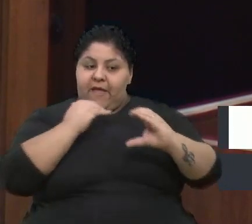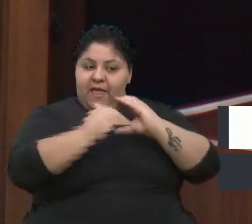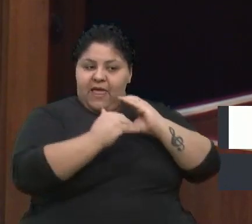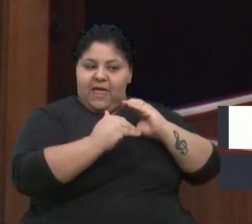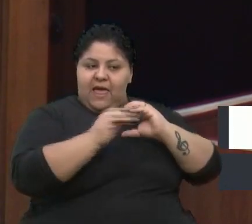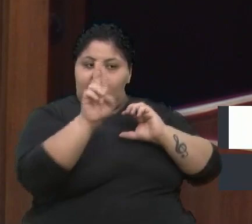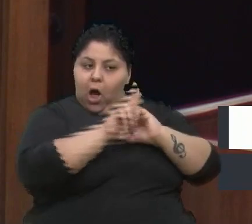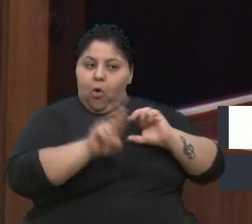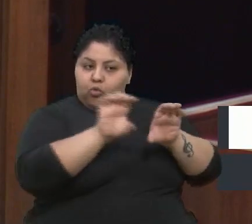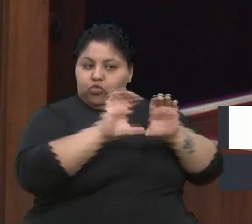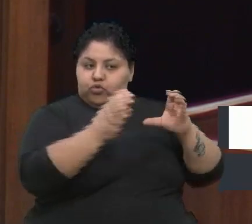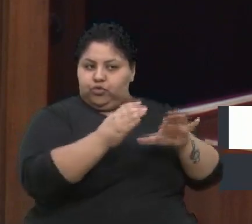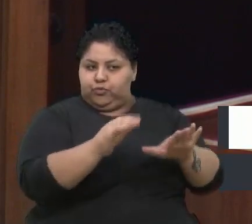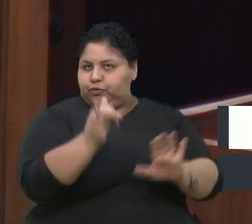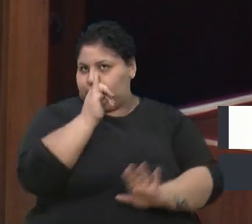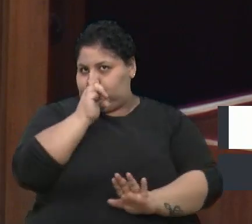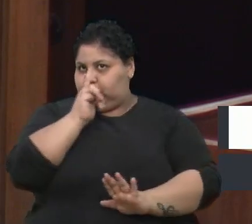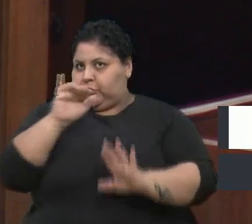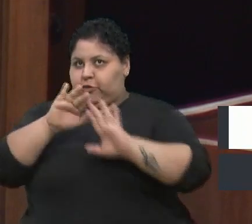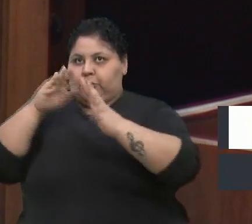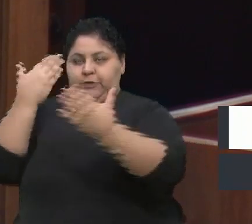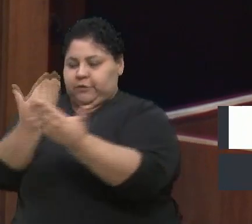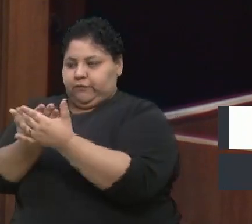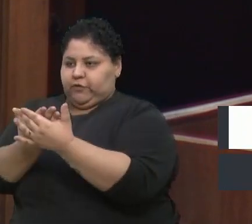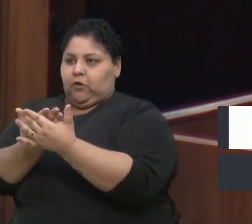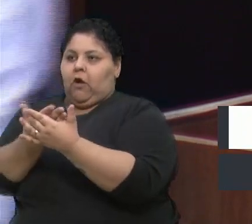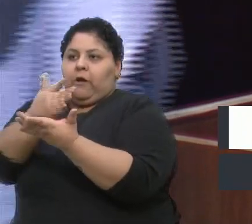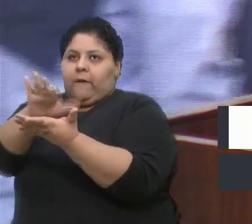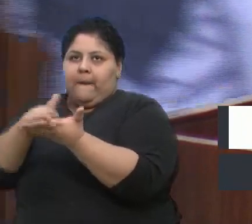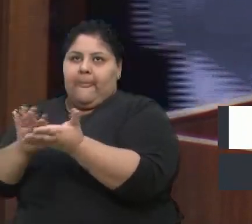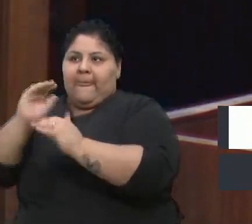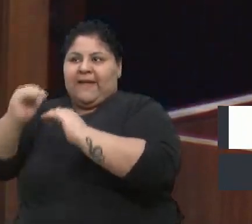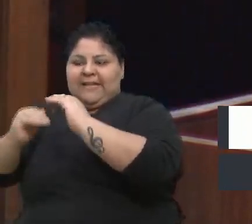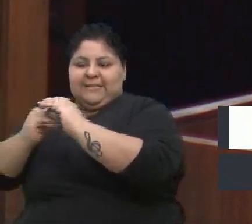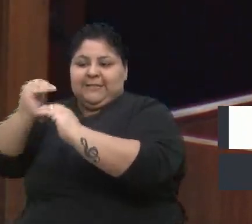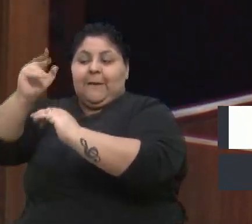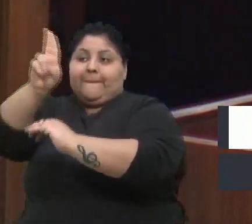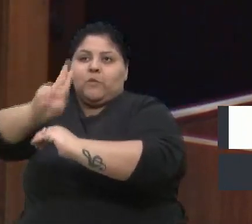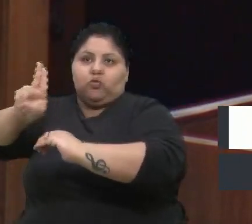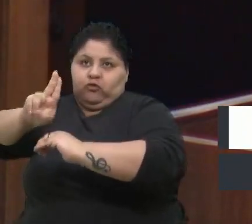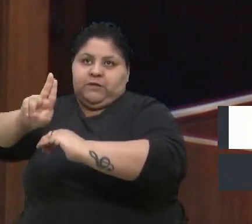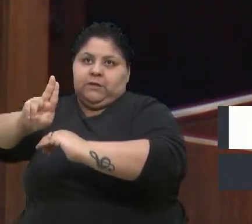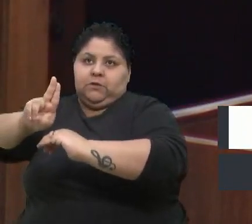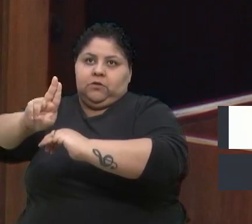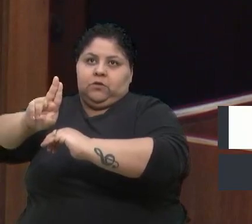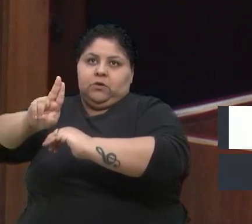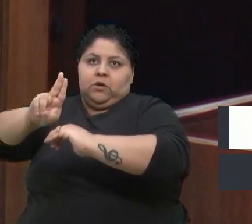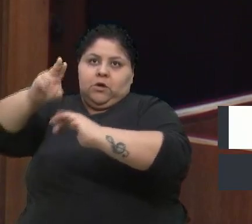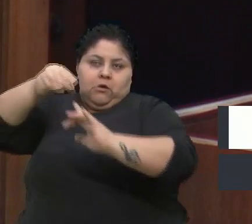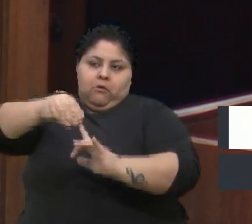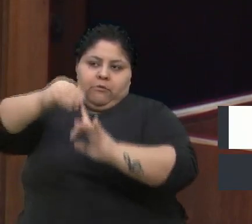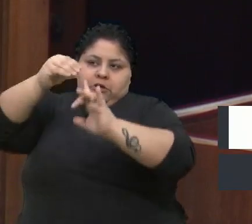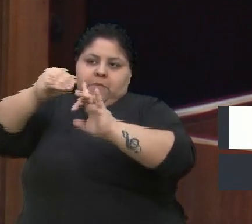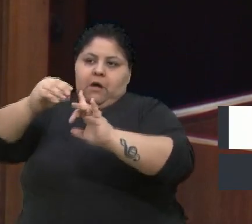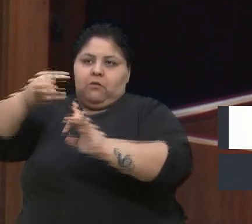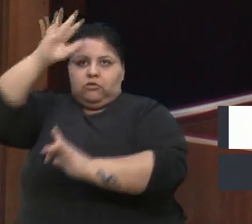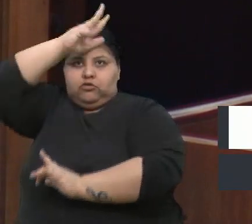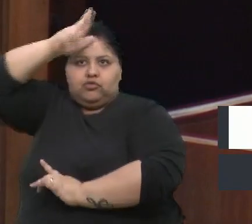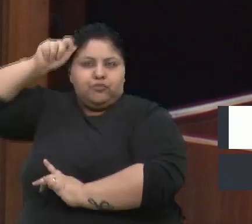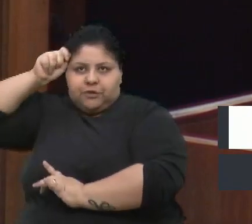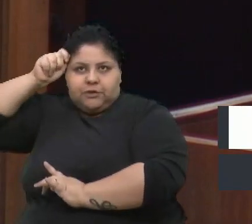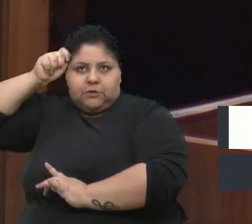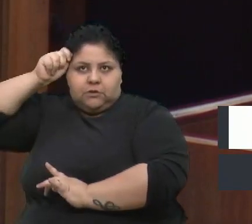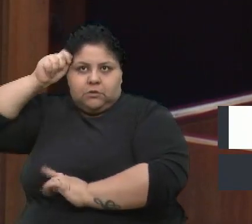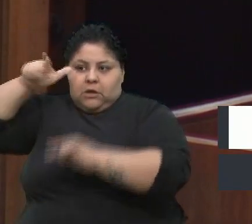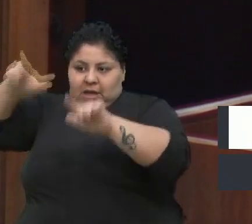Né? Então, a escola de samba está em cima, realmente, da propriedade do município, que é uma área verde, mas não tem utilidade do